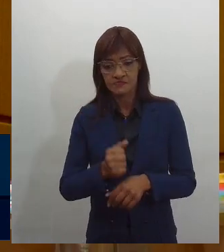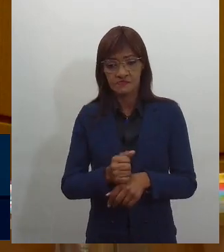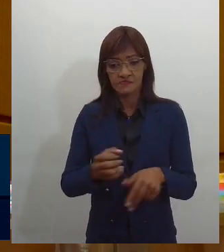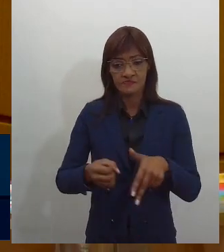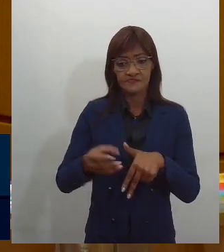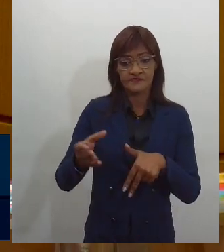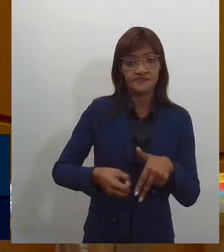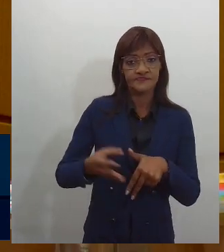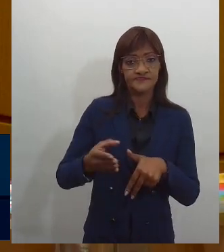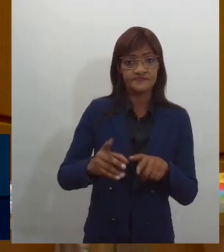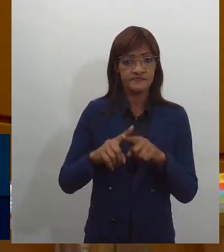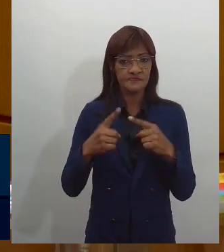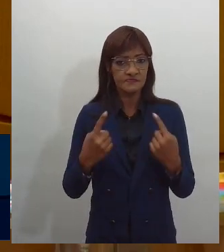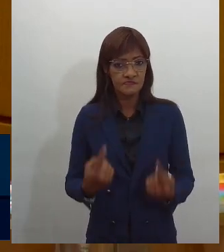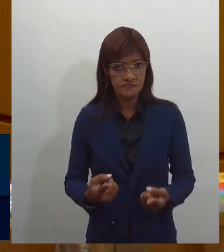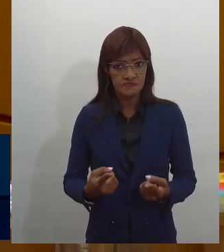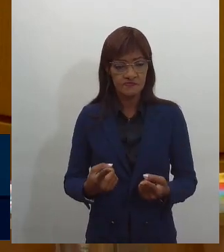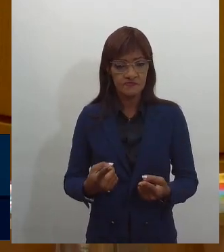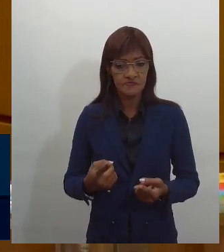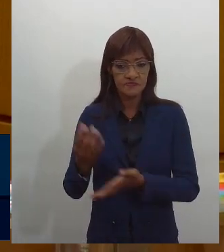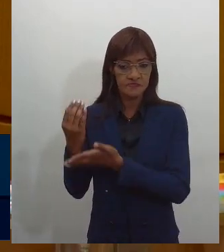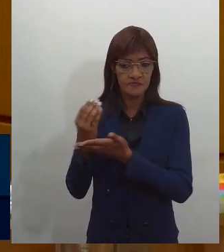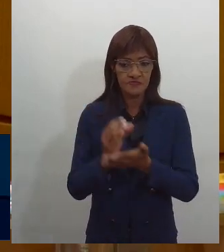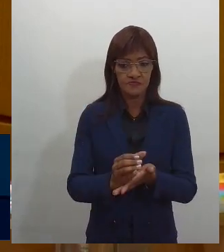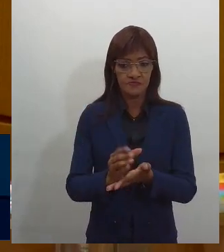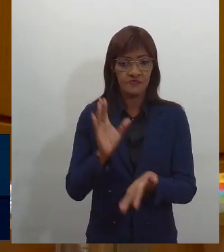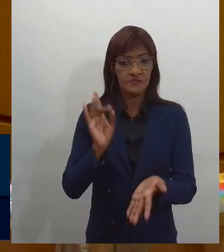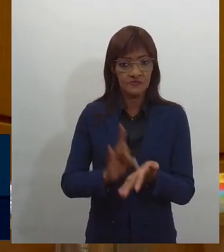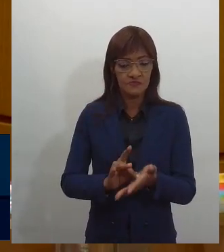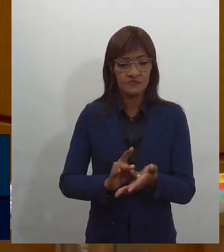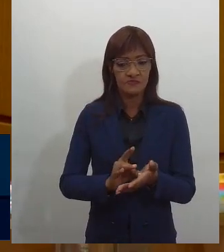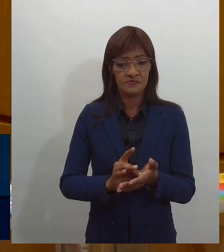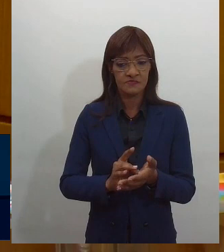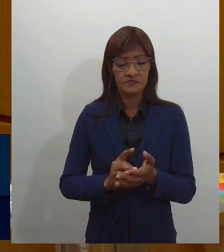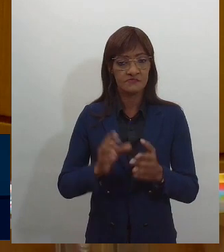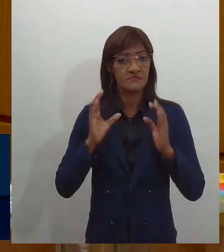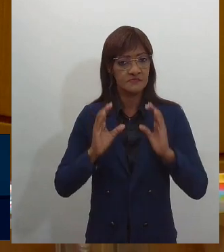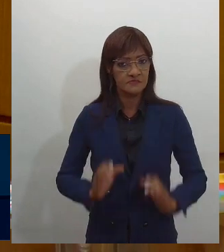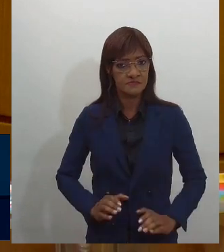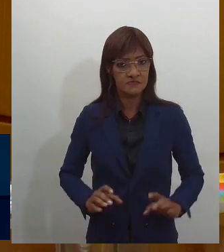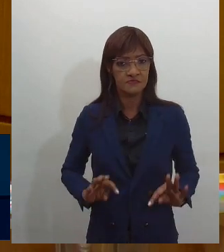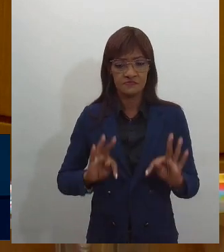dinheiro público para dar dignidade e cidadania às pessoas,